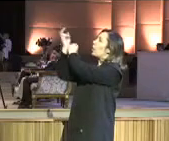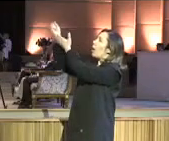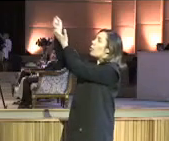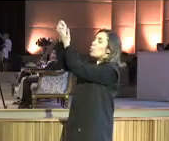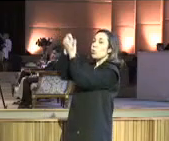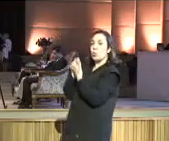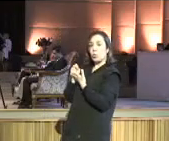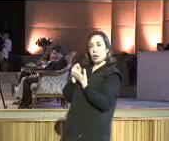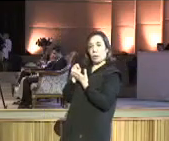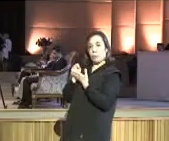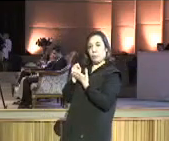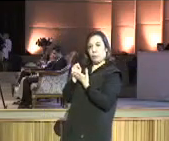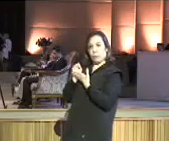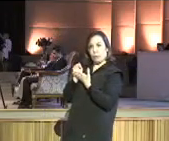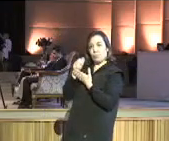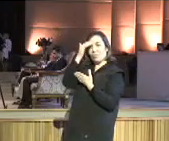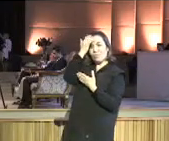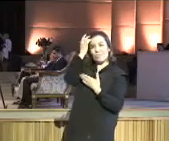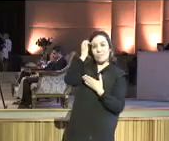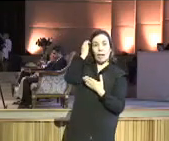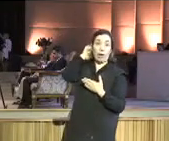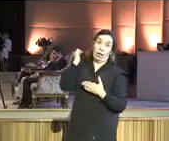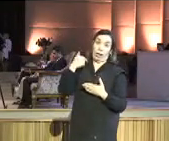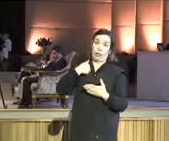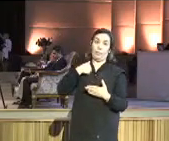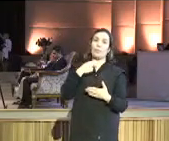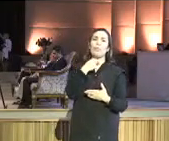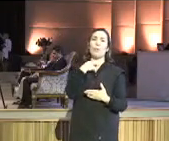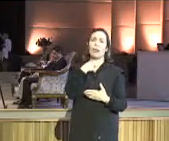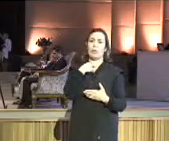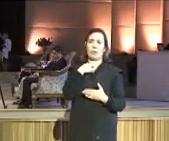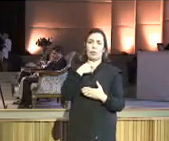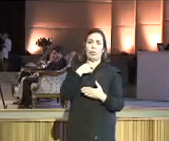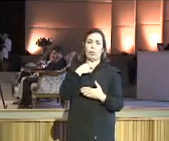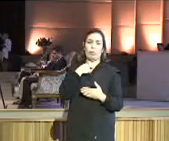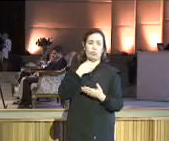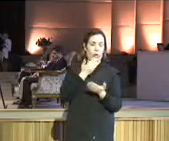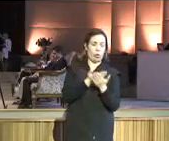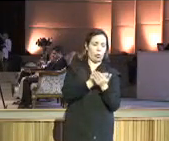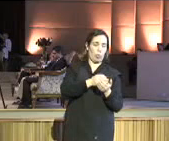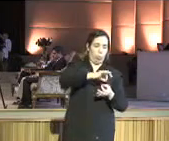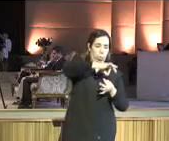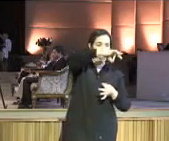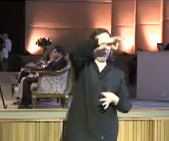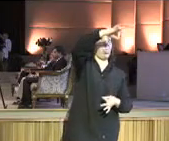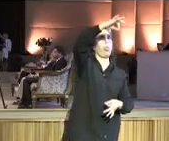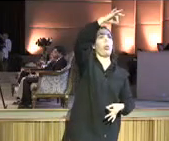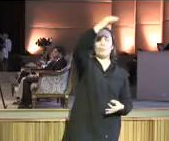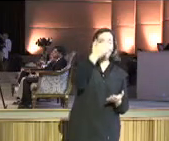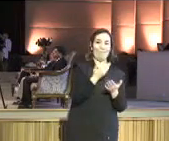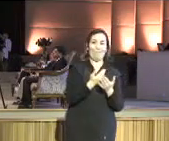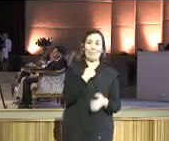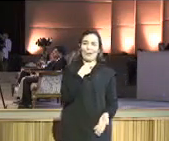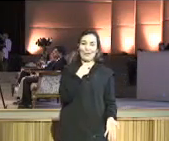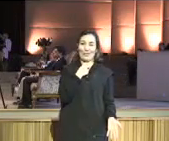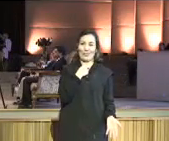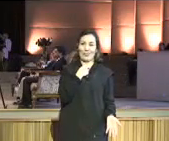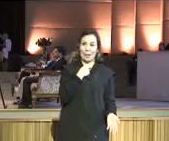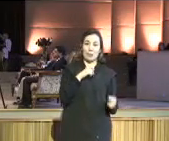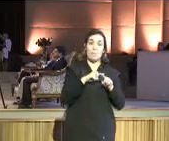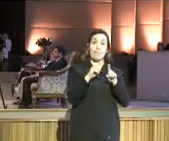Eu não vou ter tempo agora de concluir esse salmo, mas eu queria dizer para você o final dessa história.